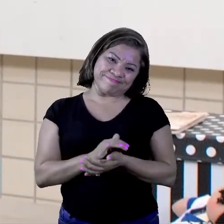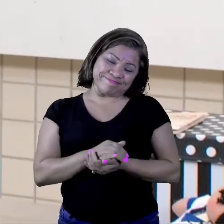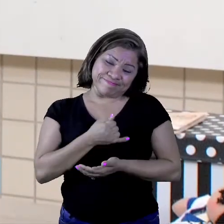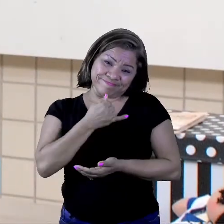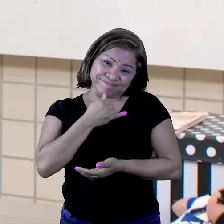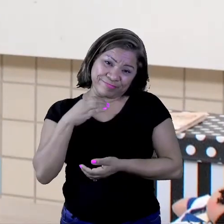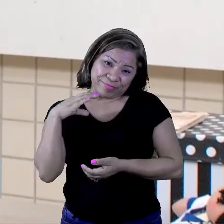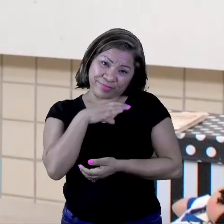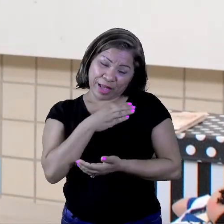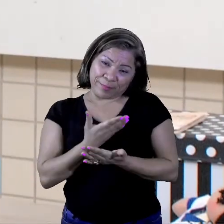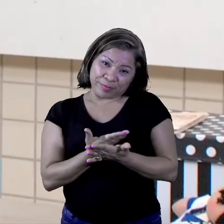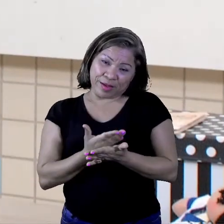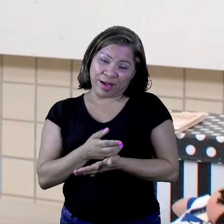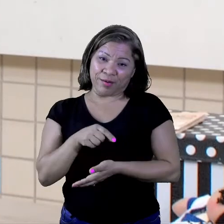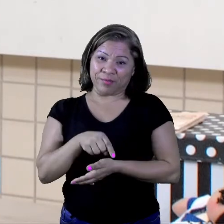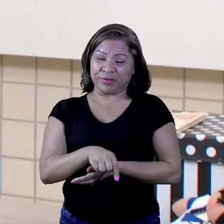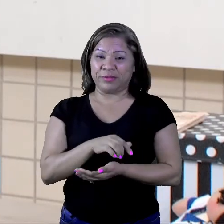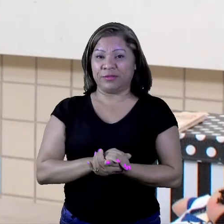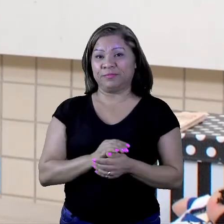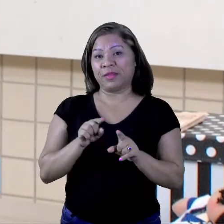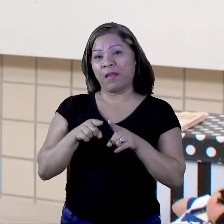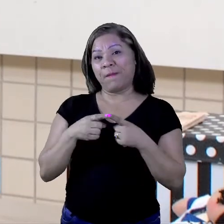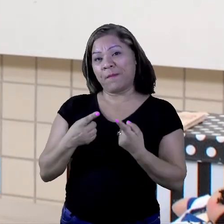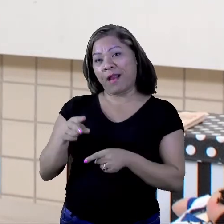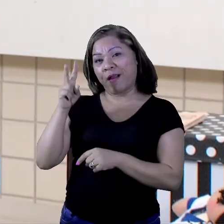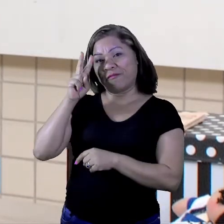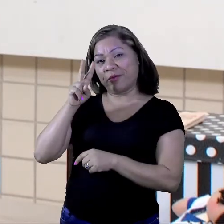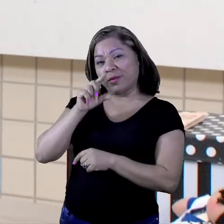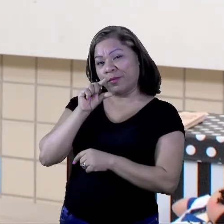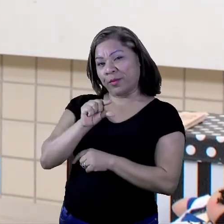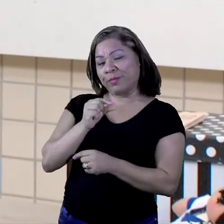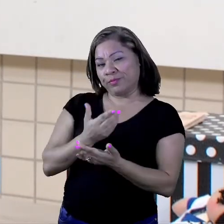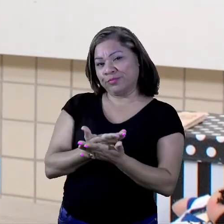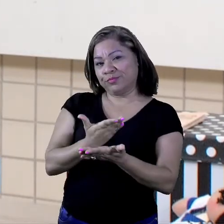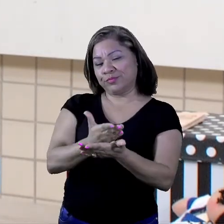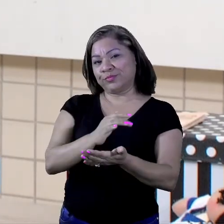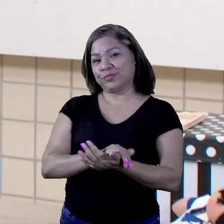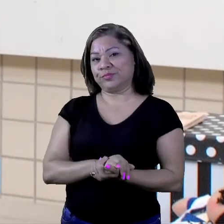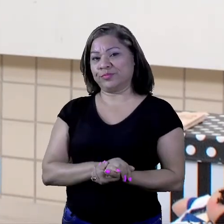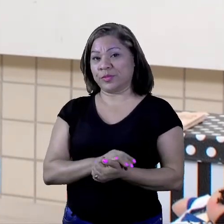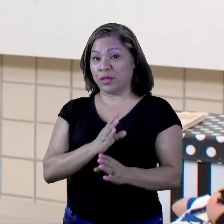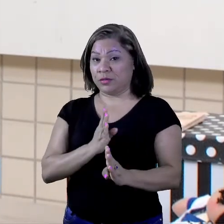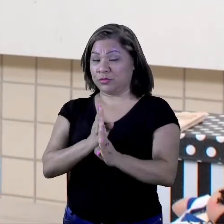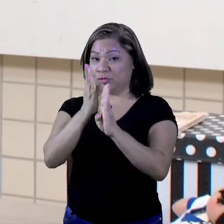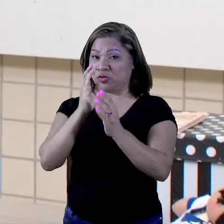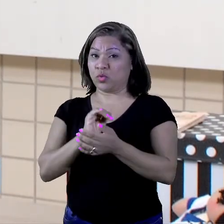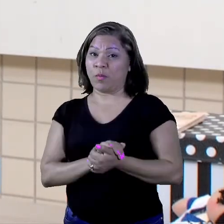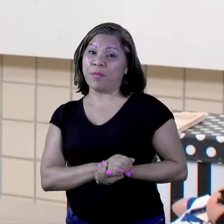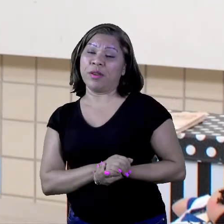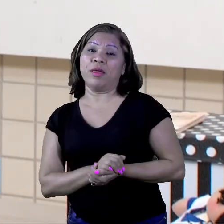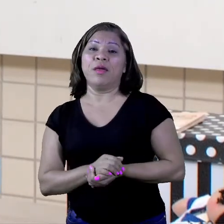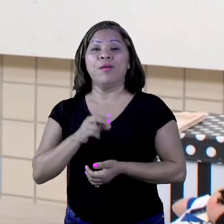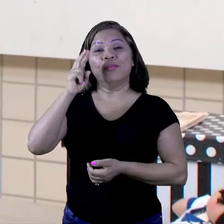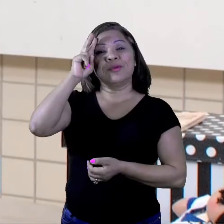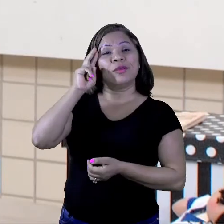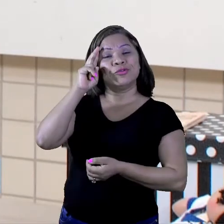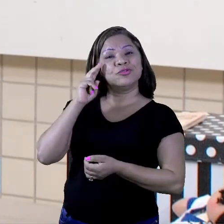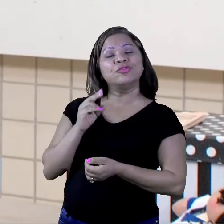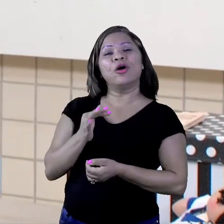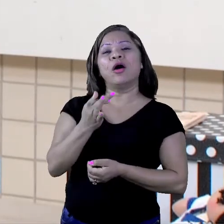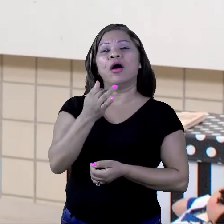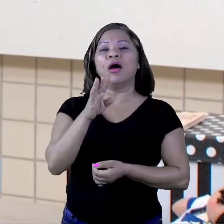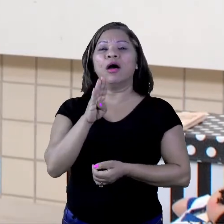aqui, mas vamos lembrar um pouquinho o que nós estudamos. Nós descobrimos que as fábulas, contos, crônicas